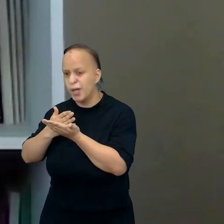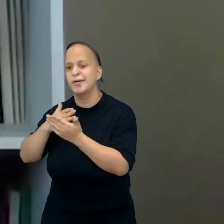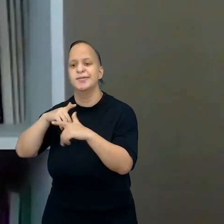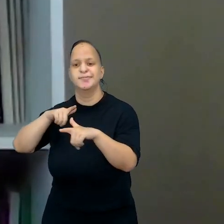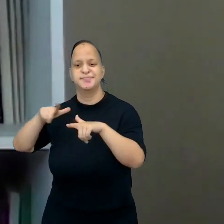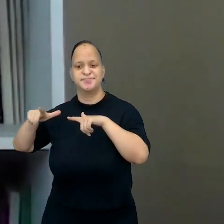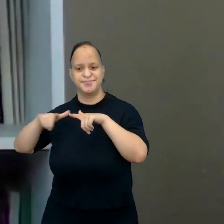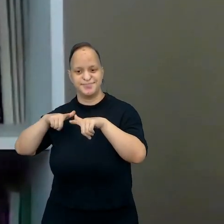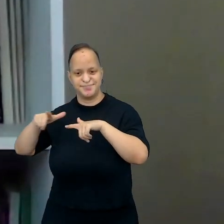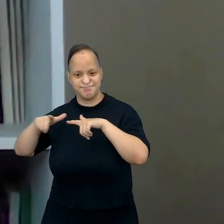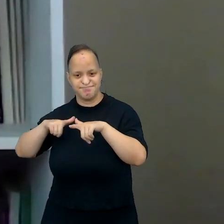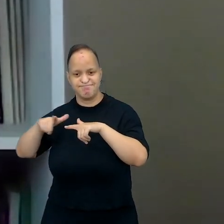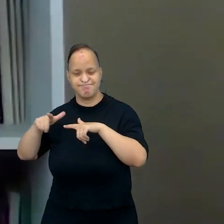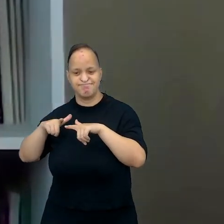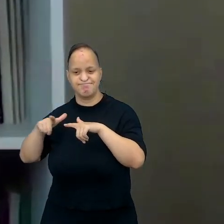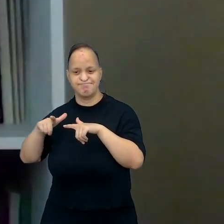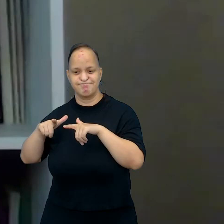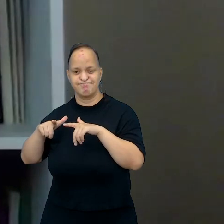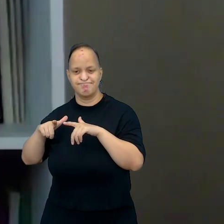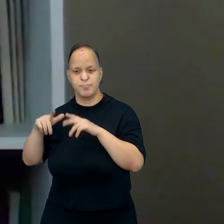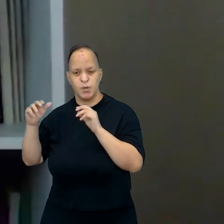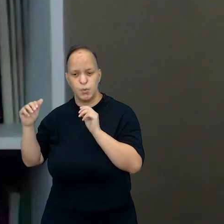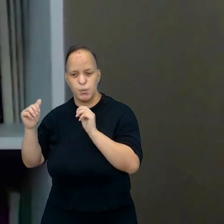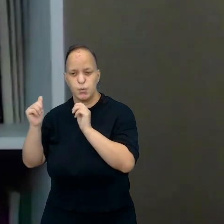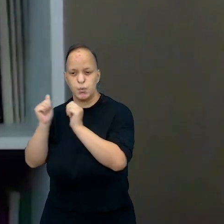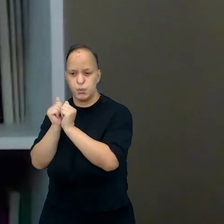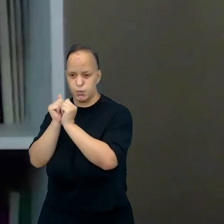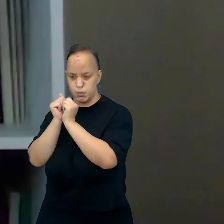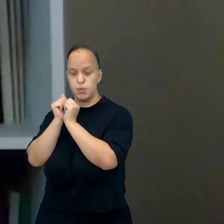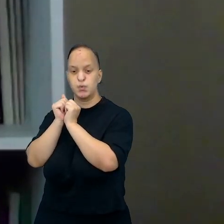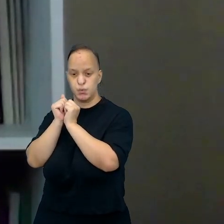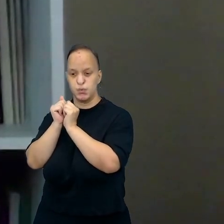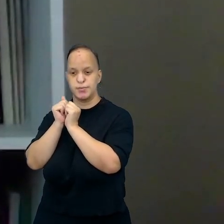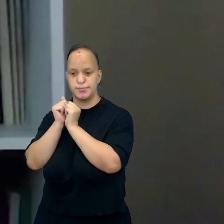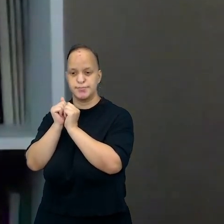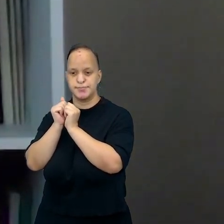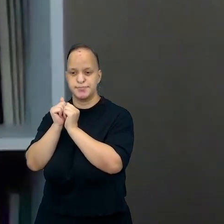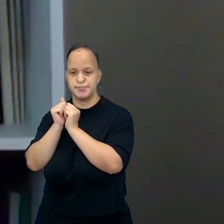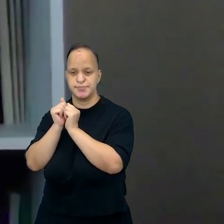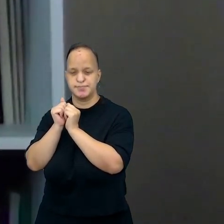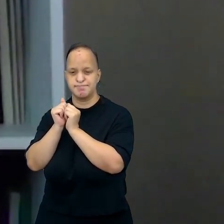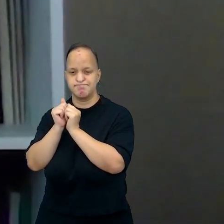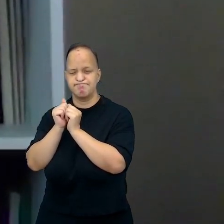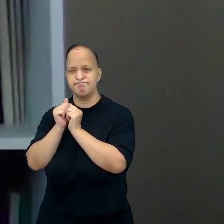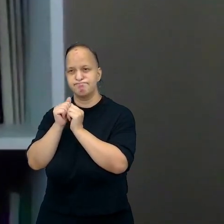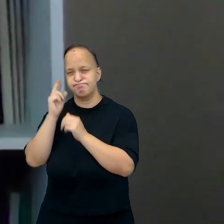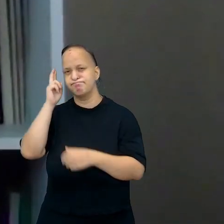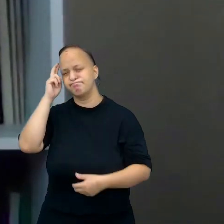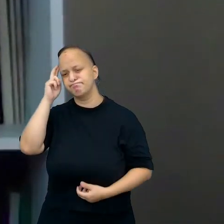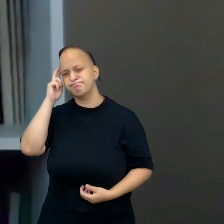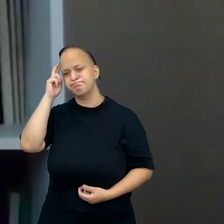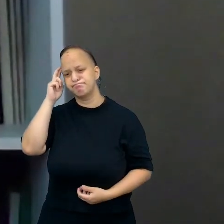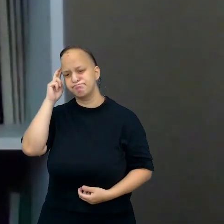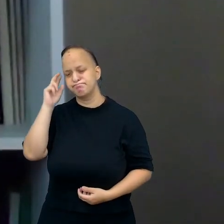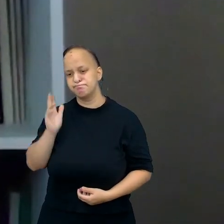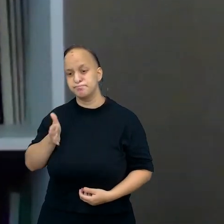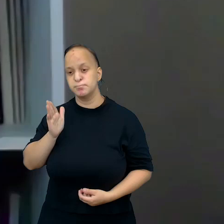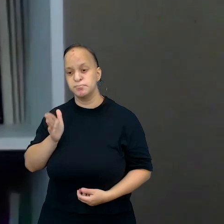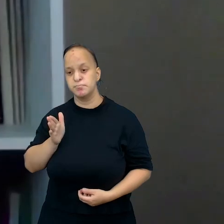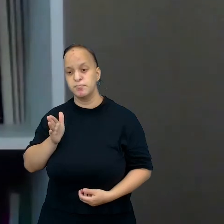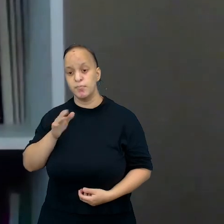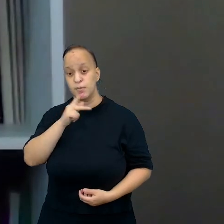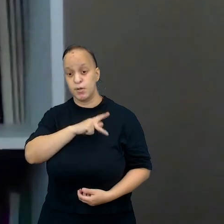até de um dos meus formadores essa ideia de que alguns professores que estão